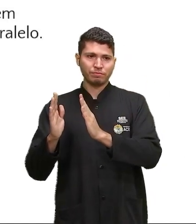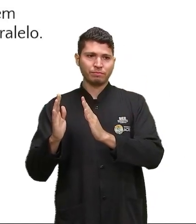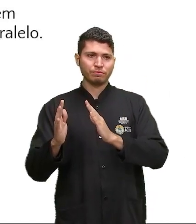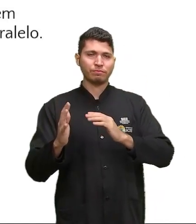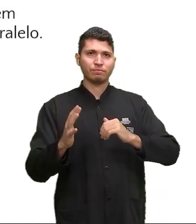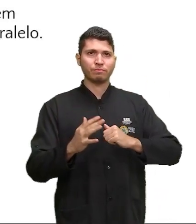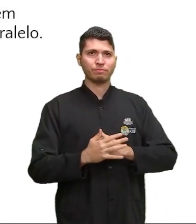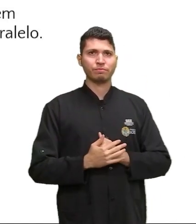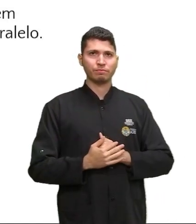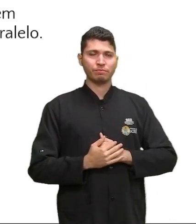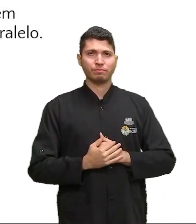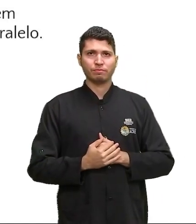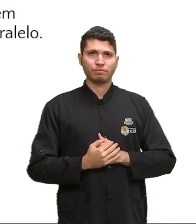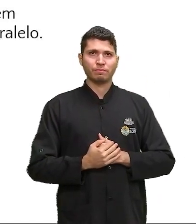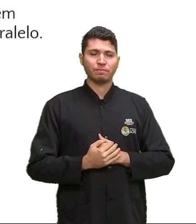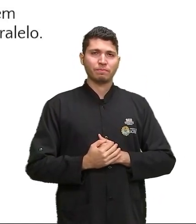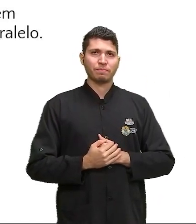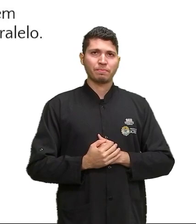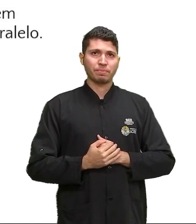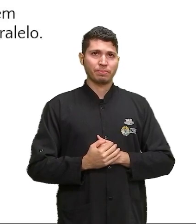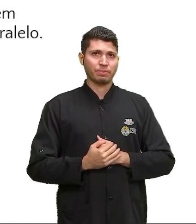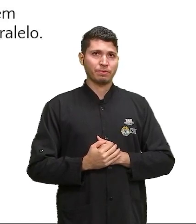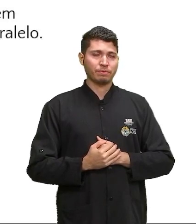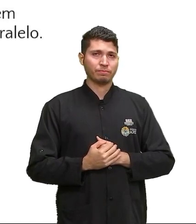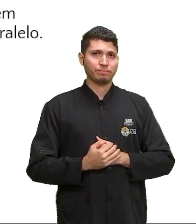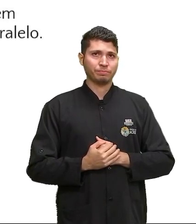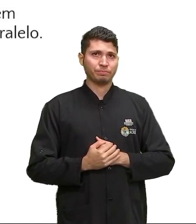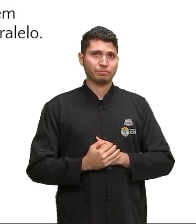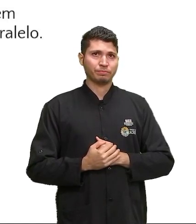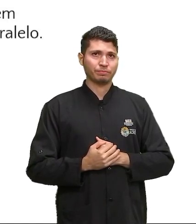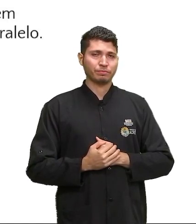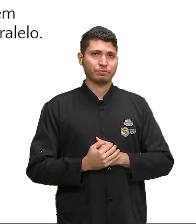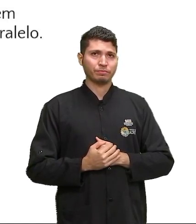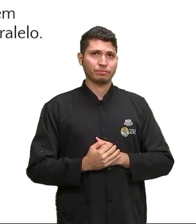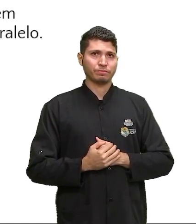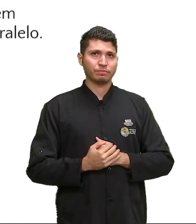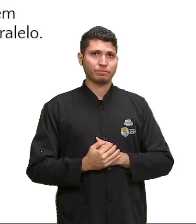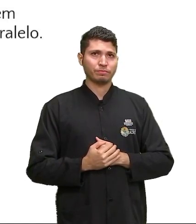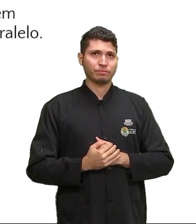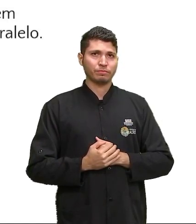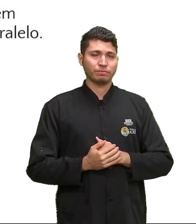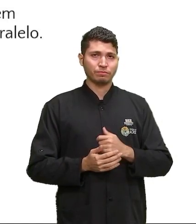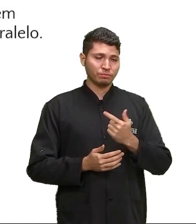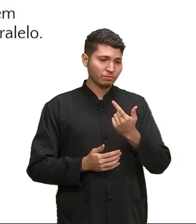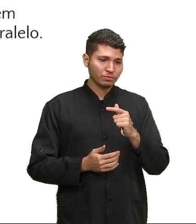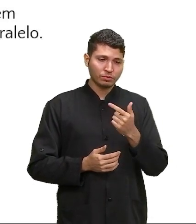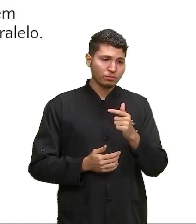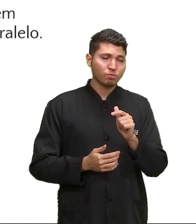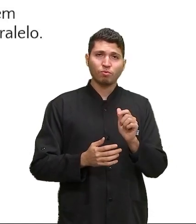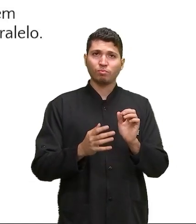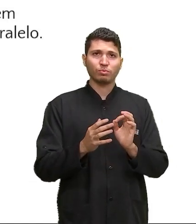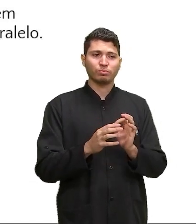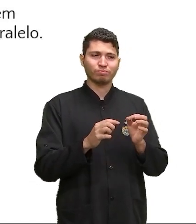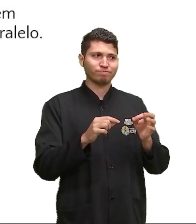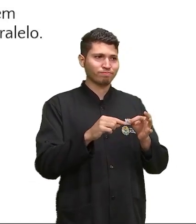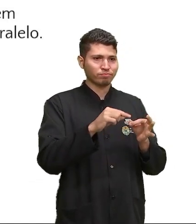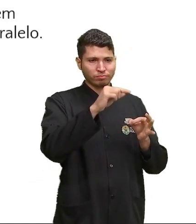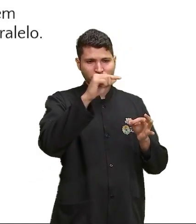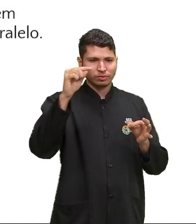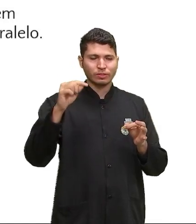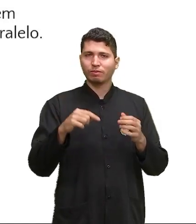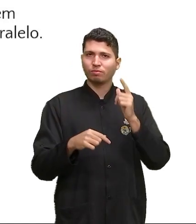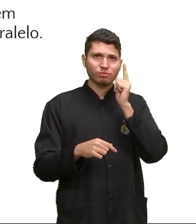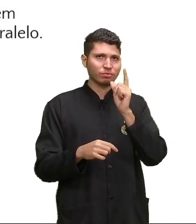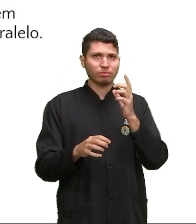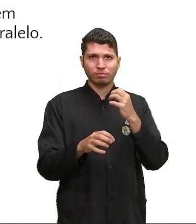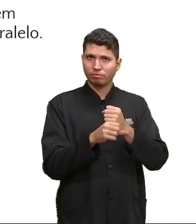né, do voltímetro estar em série, e isso é muito, assim, não tem como medir, porque a gente não vai conseguir calcular a diferença de